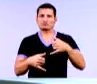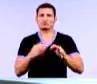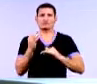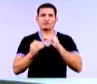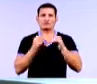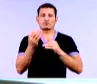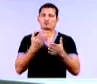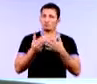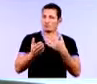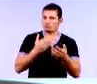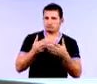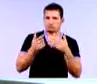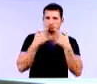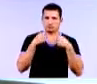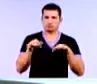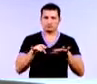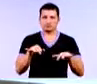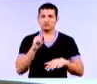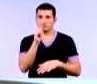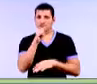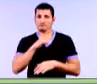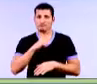de programação. Aqui temos um exemplo.